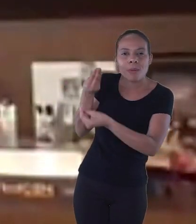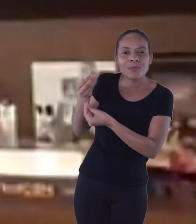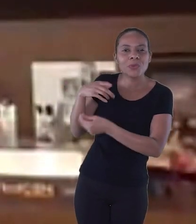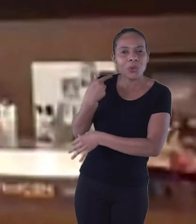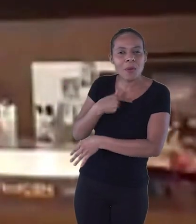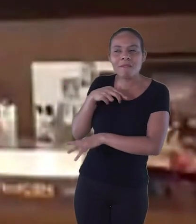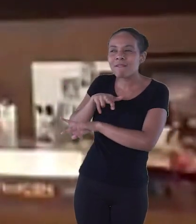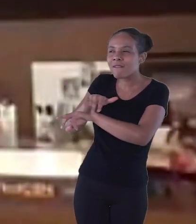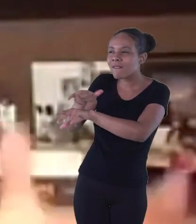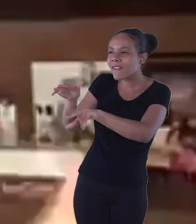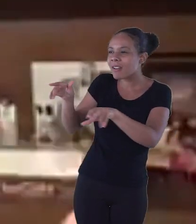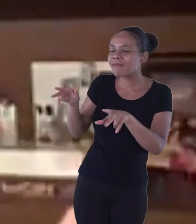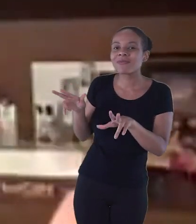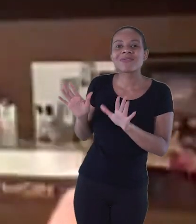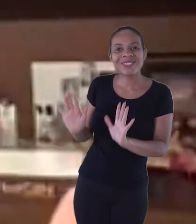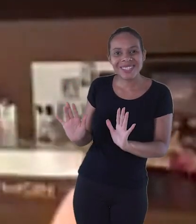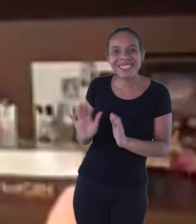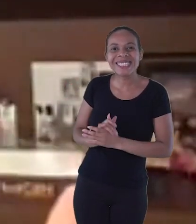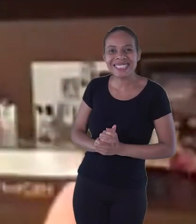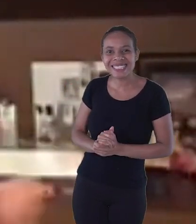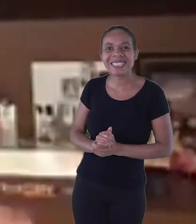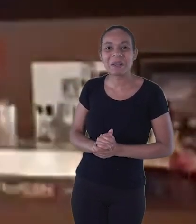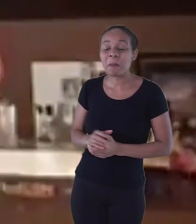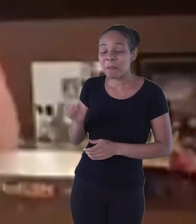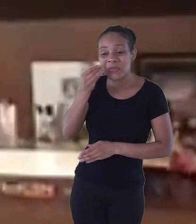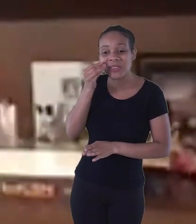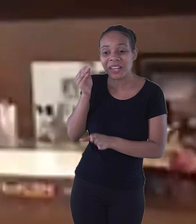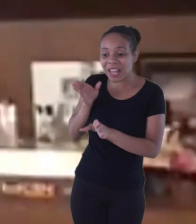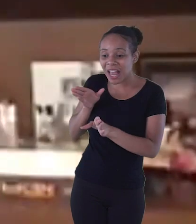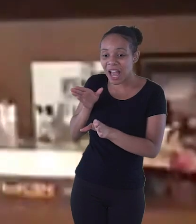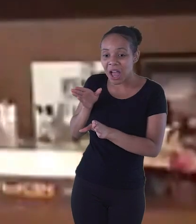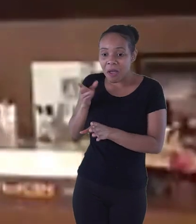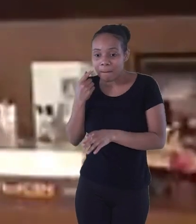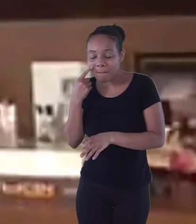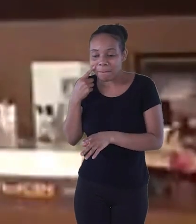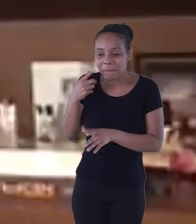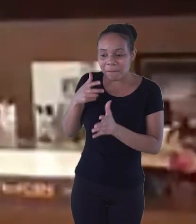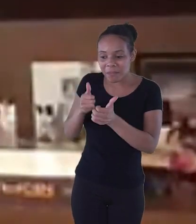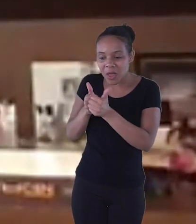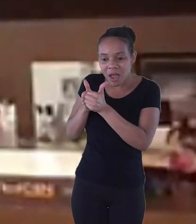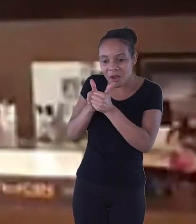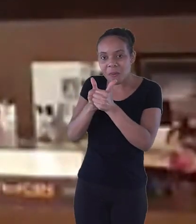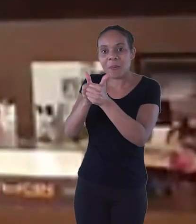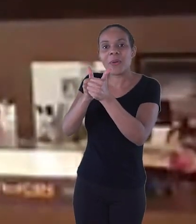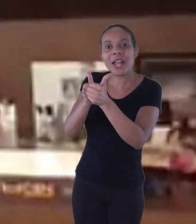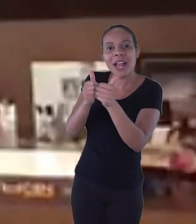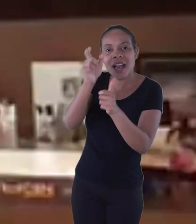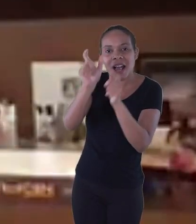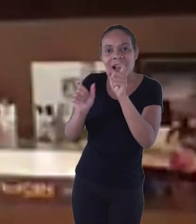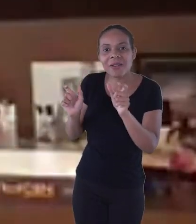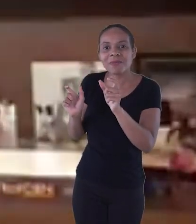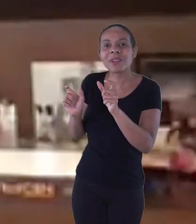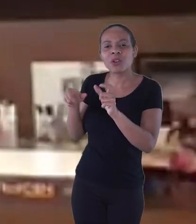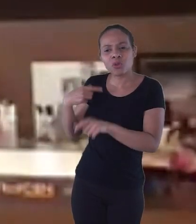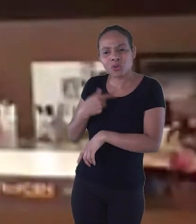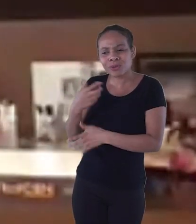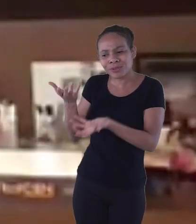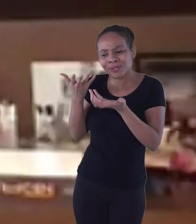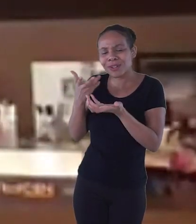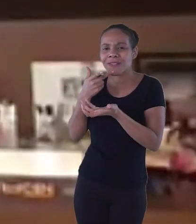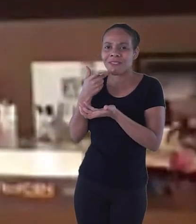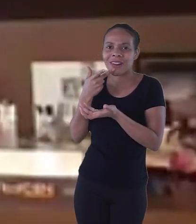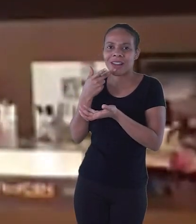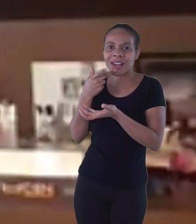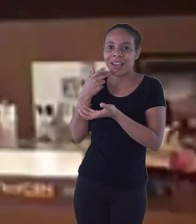muitas vezes, né? Para o quê? Para ambientar esse personagem que nós queríamos falar, mas muitas vezes são fragmentos de